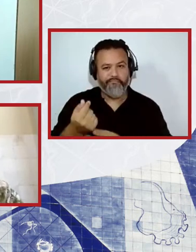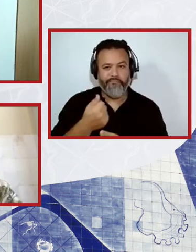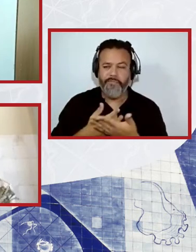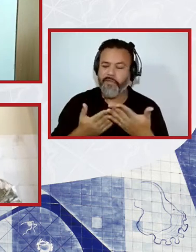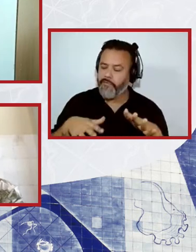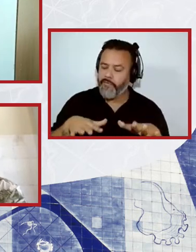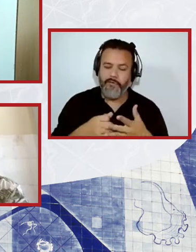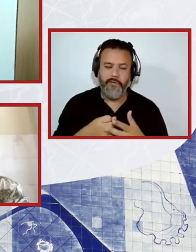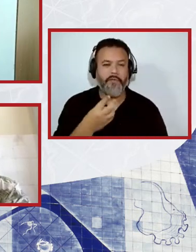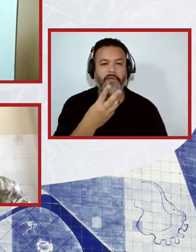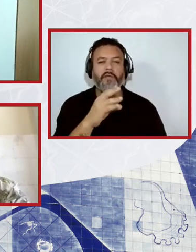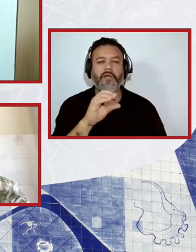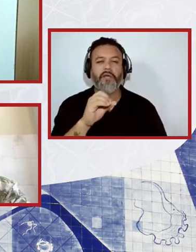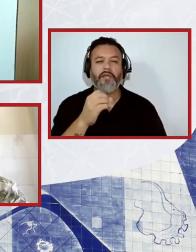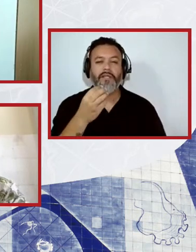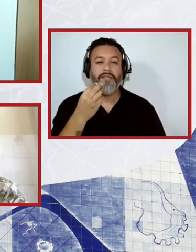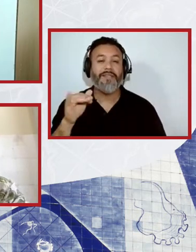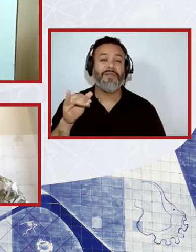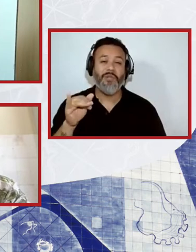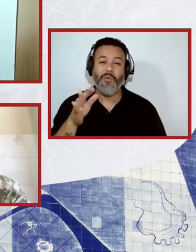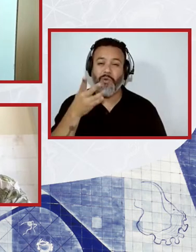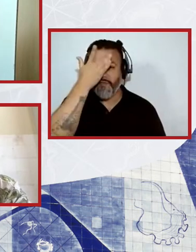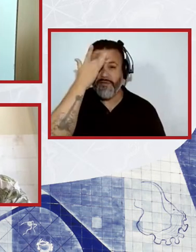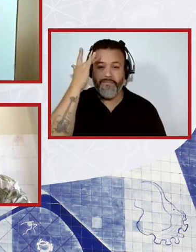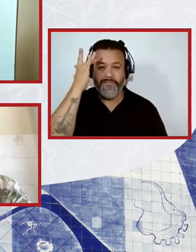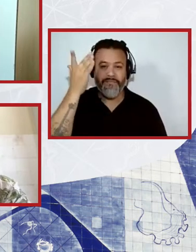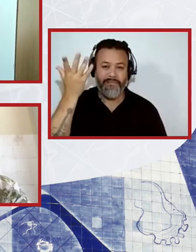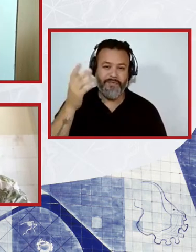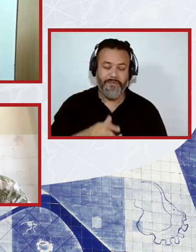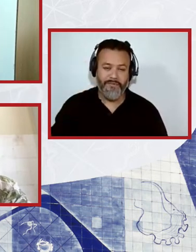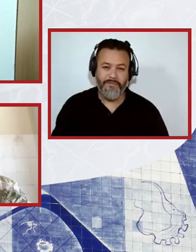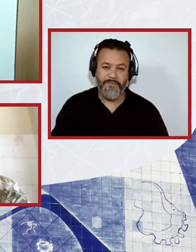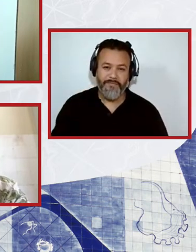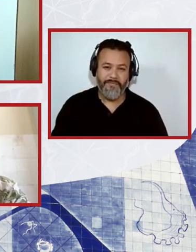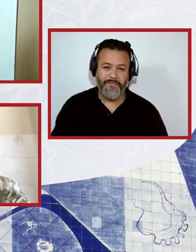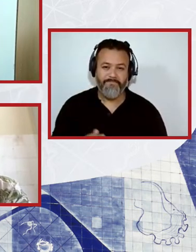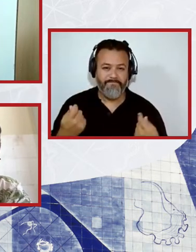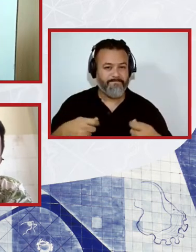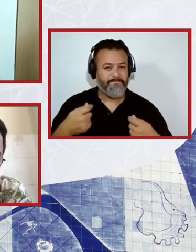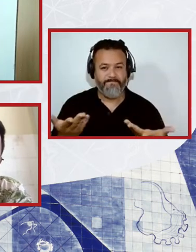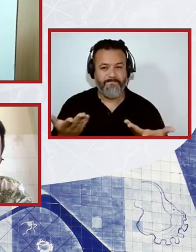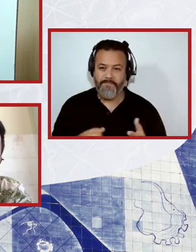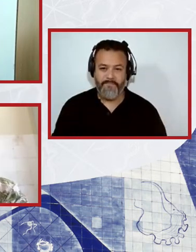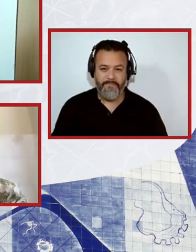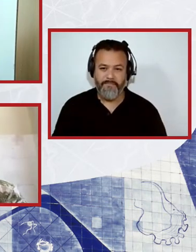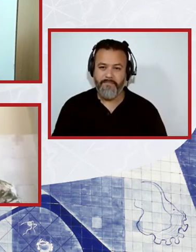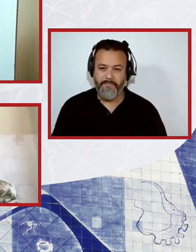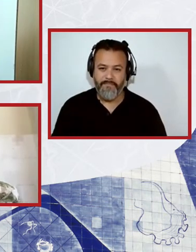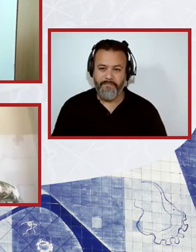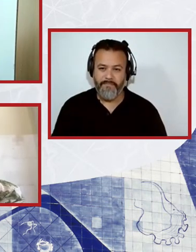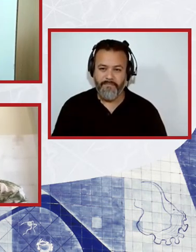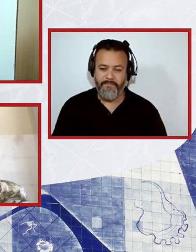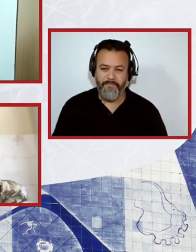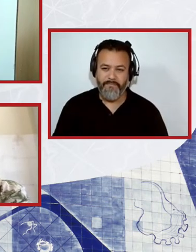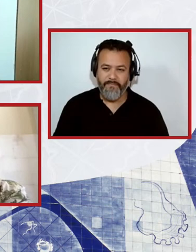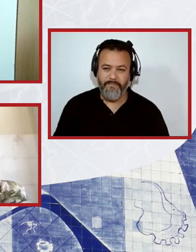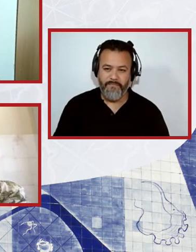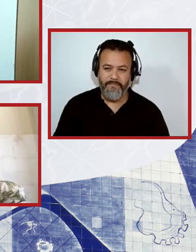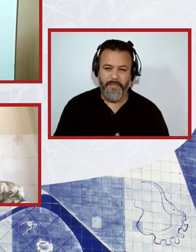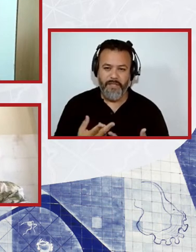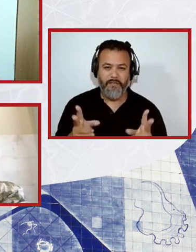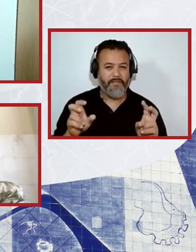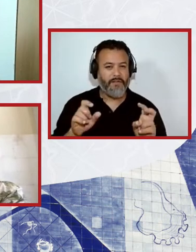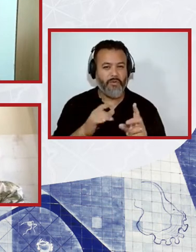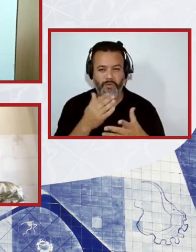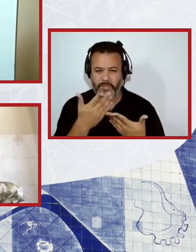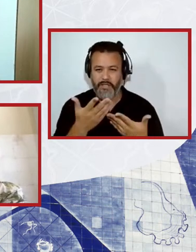pessoas com eles falam lá, né, de insuficiência alimentar, sei lá, um título mais ou menos esse. Na verdade, as pessoas estão